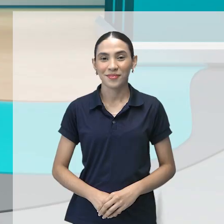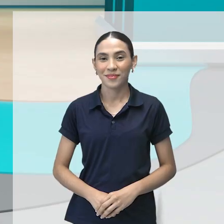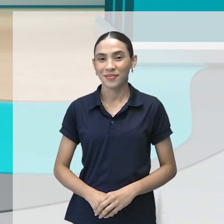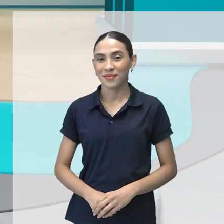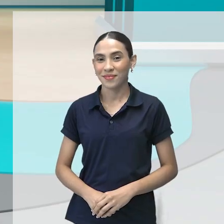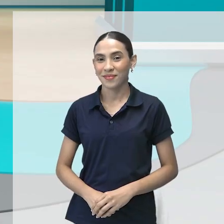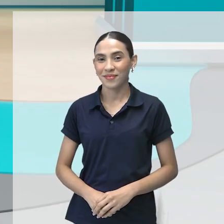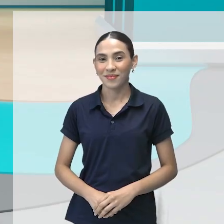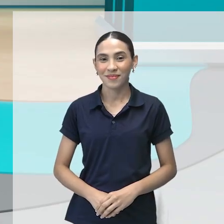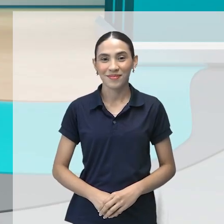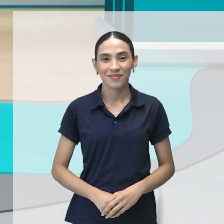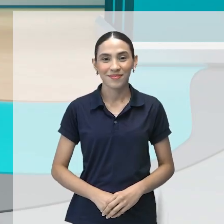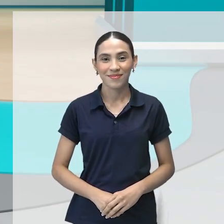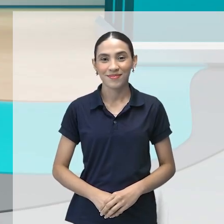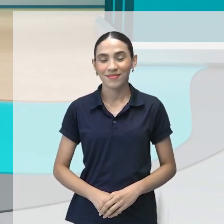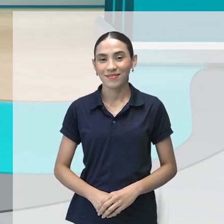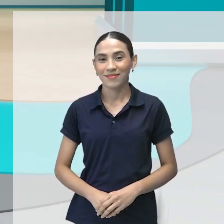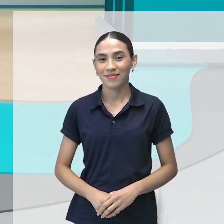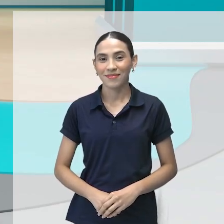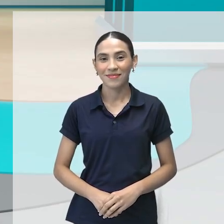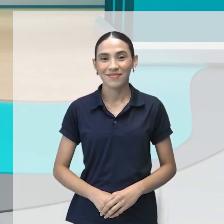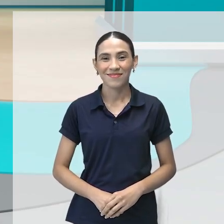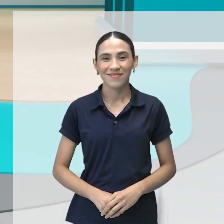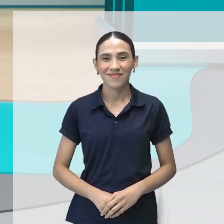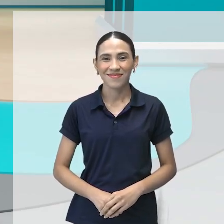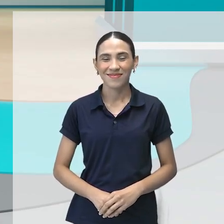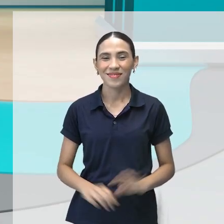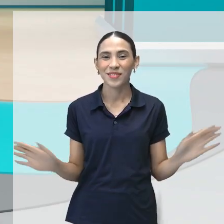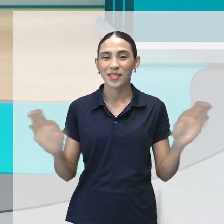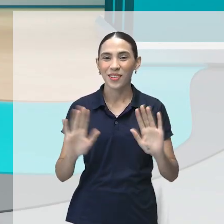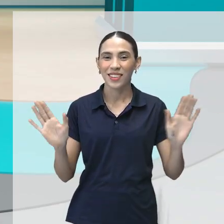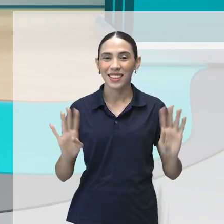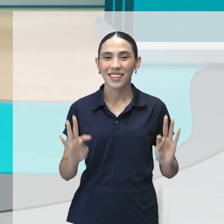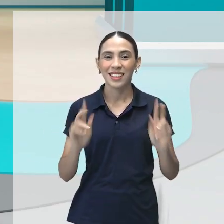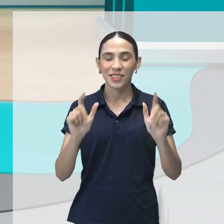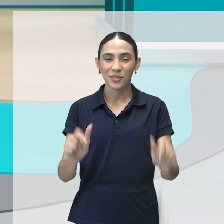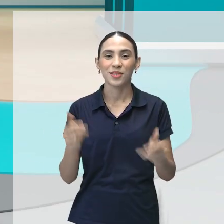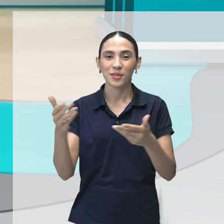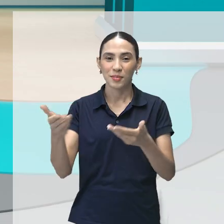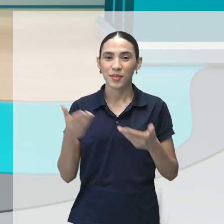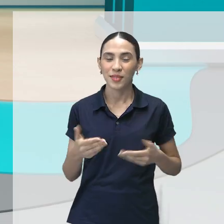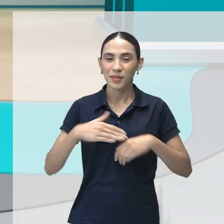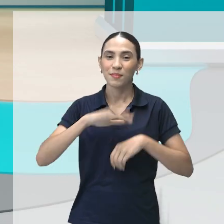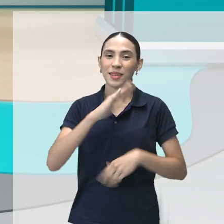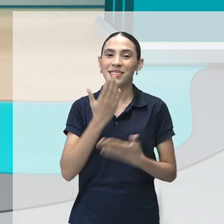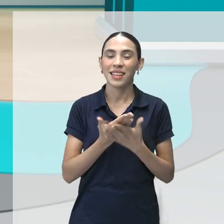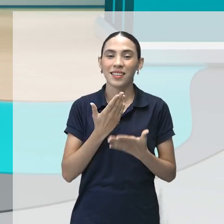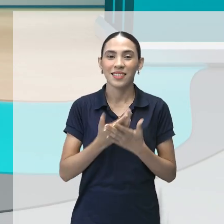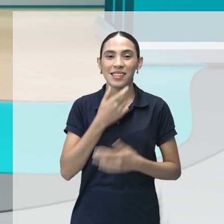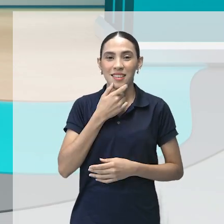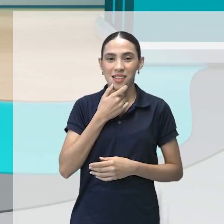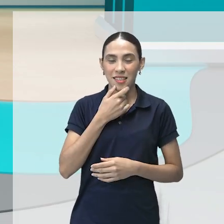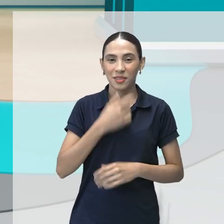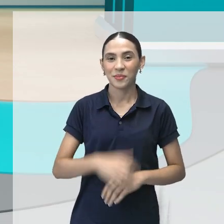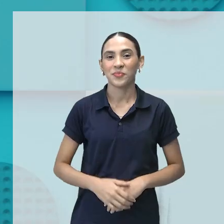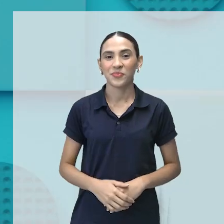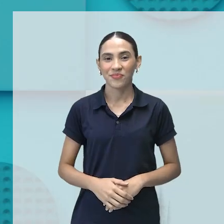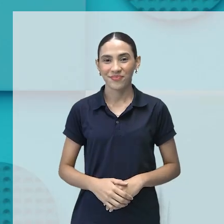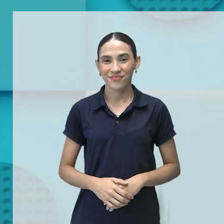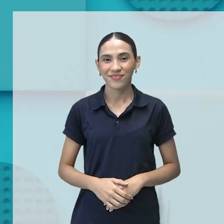Hello everyone, welcome to one more class. Então, olá todo mundo, bem-vindo a mais uma aula de